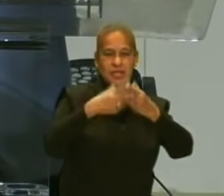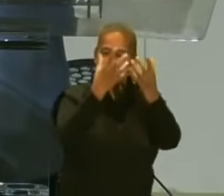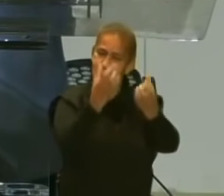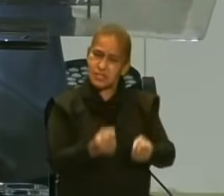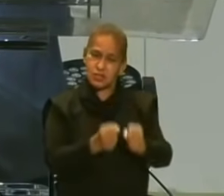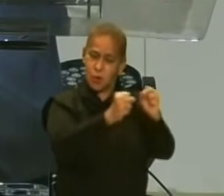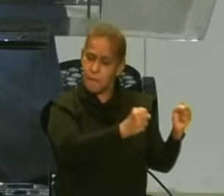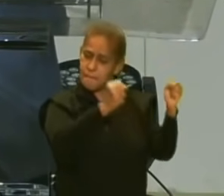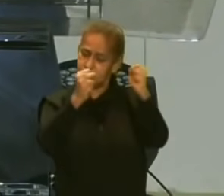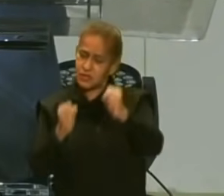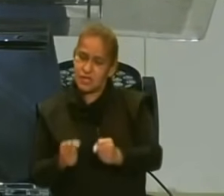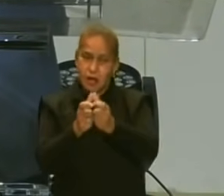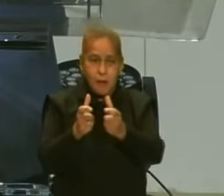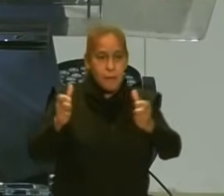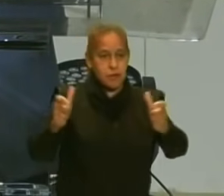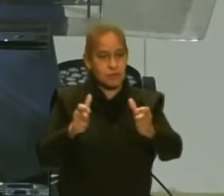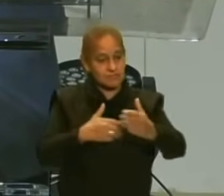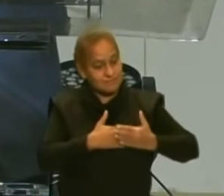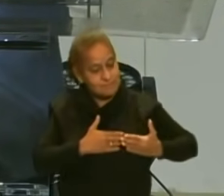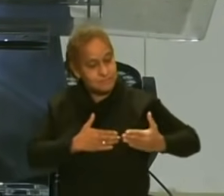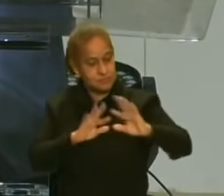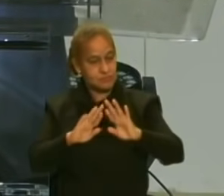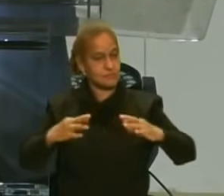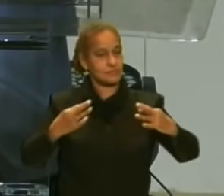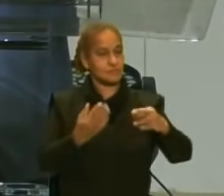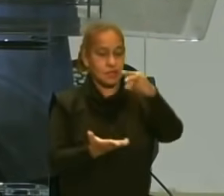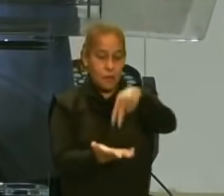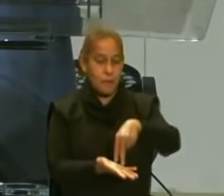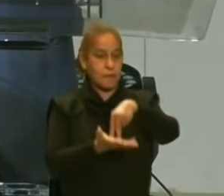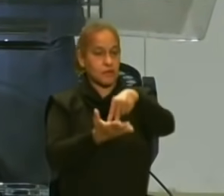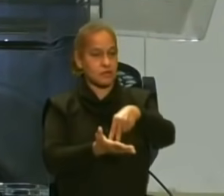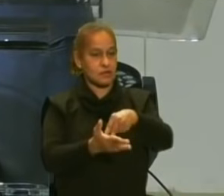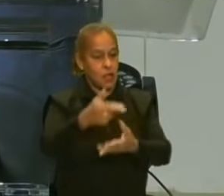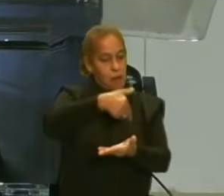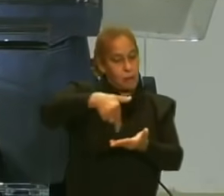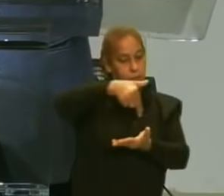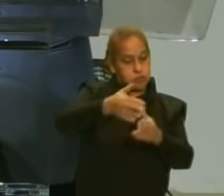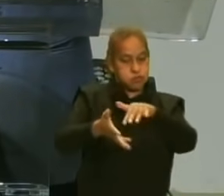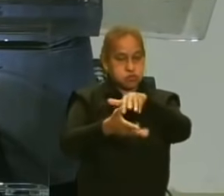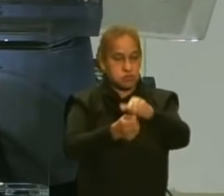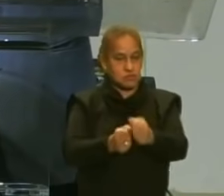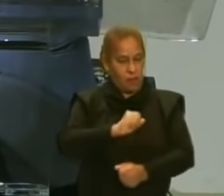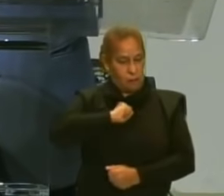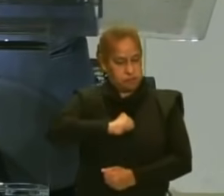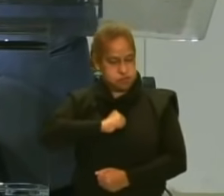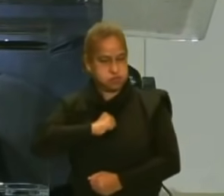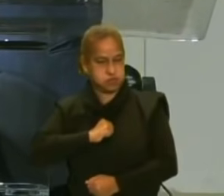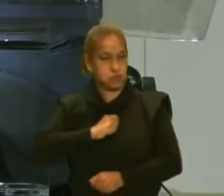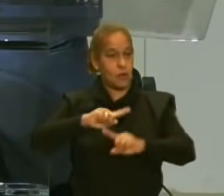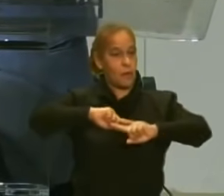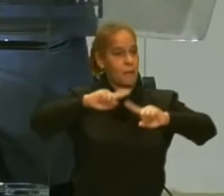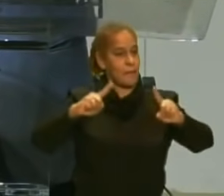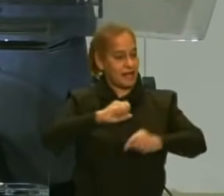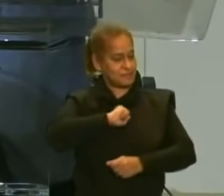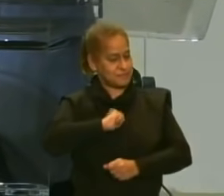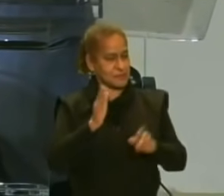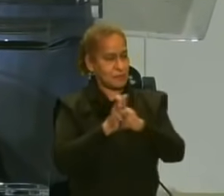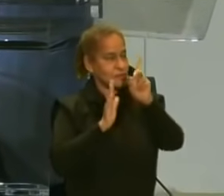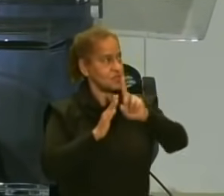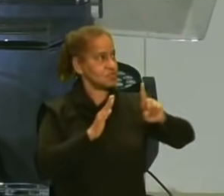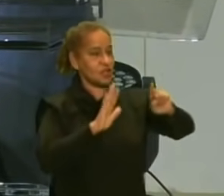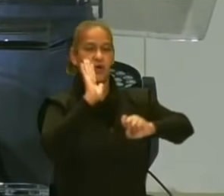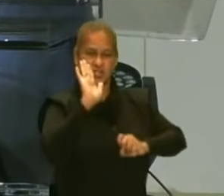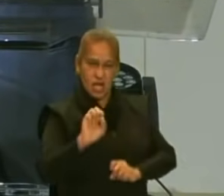e começaste a reinar. E as nações se irarão, e chegou a tua ira, e chegou